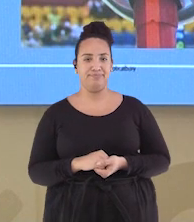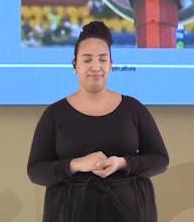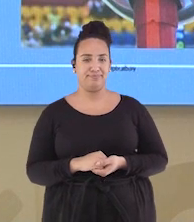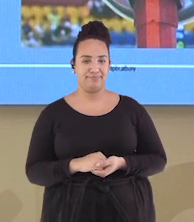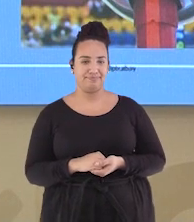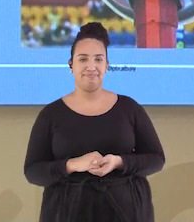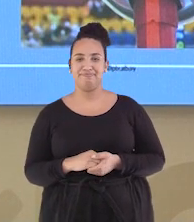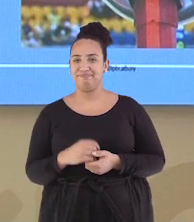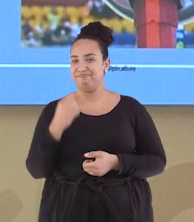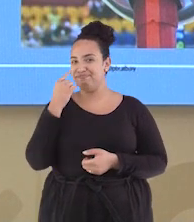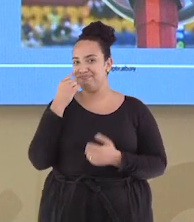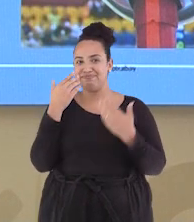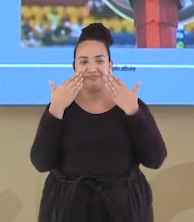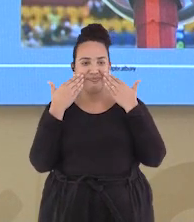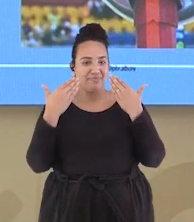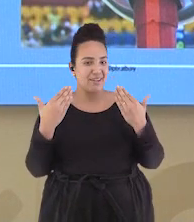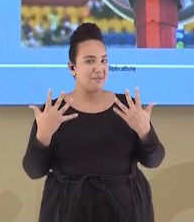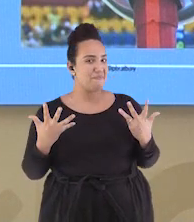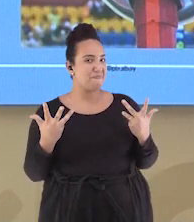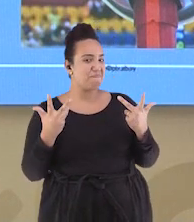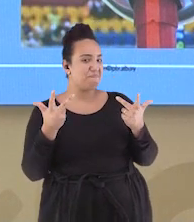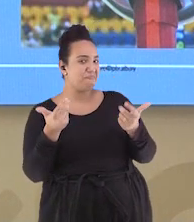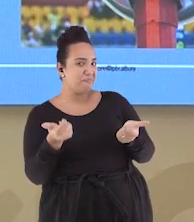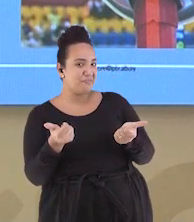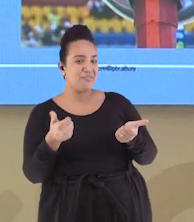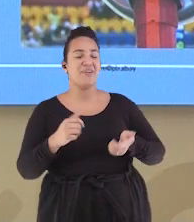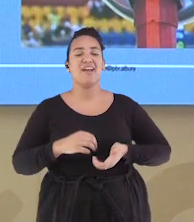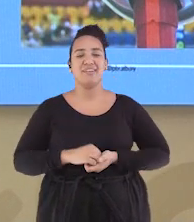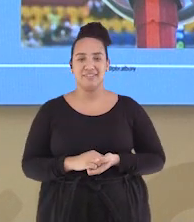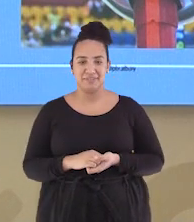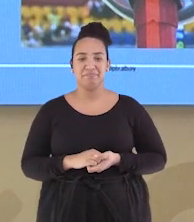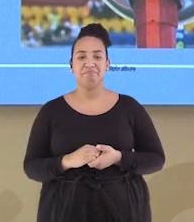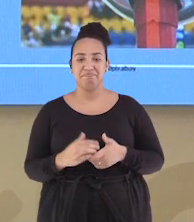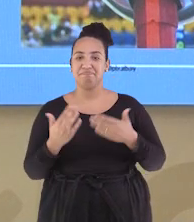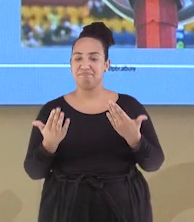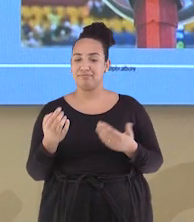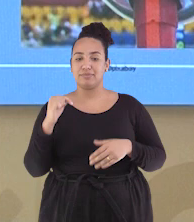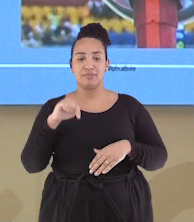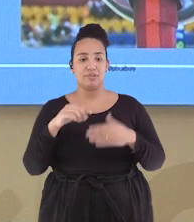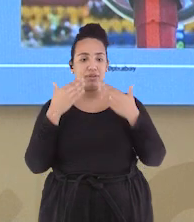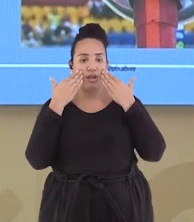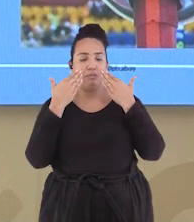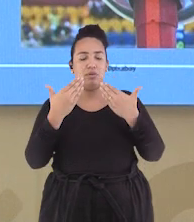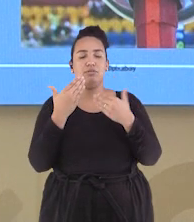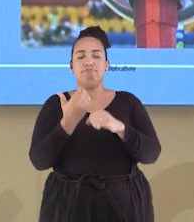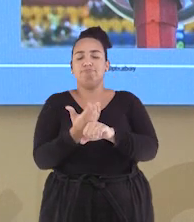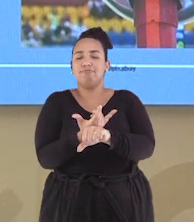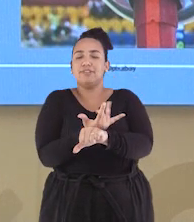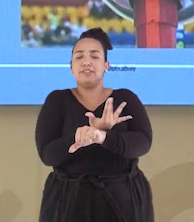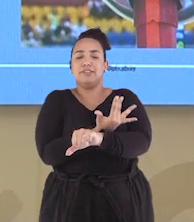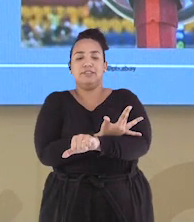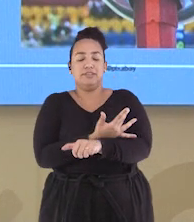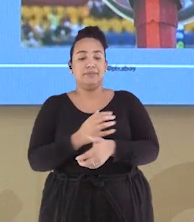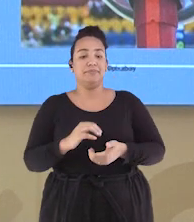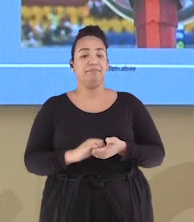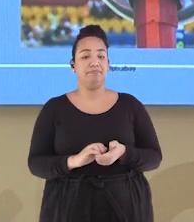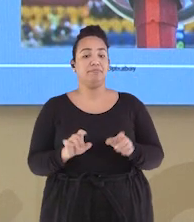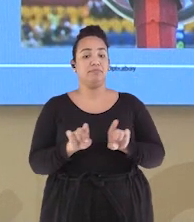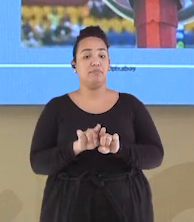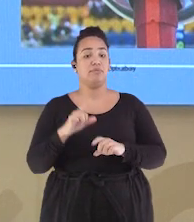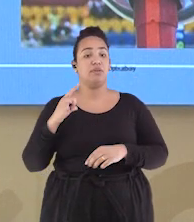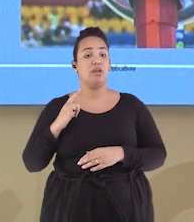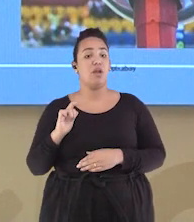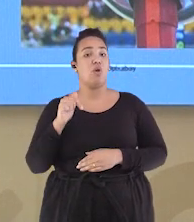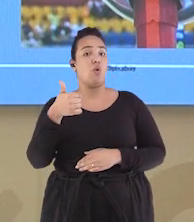Que apresentação fantástica! É de arrepiar. Essa apresentação é muito emocionante. Também temos mais um aparelho, que